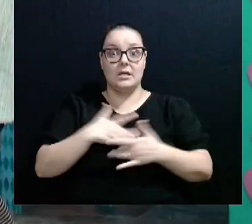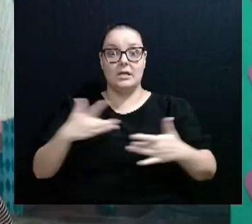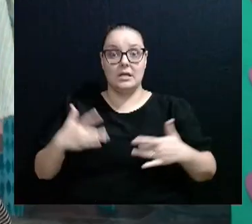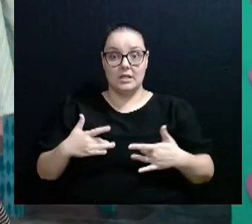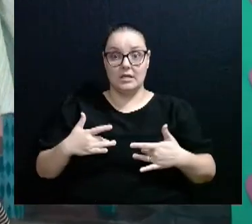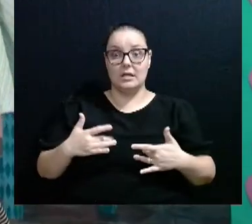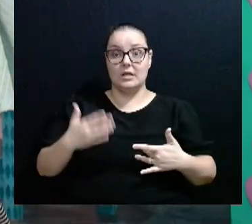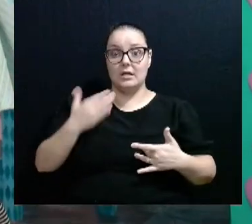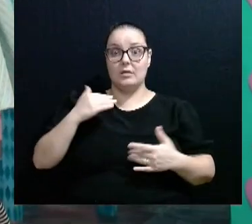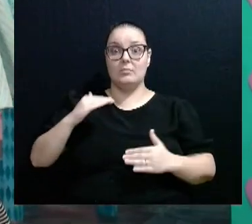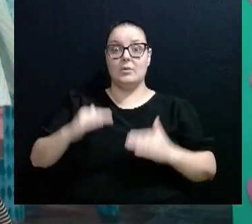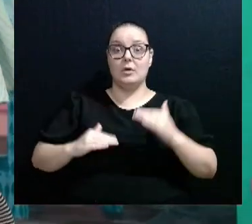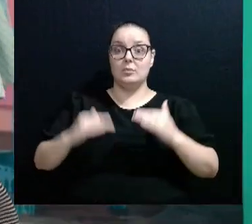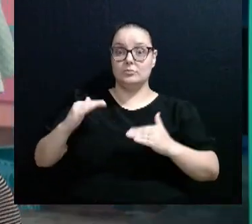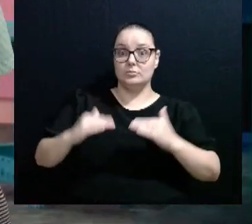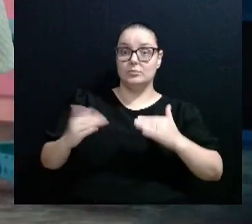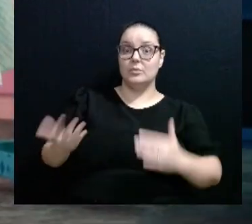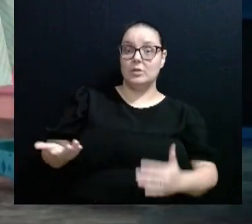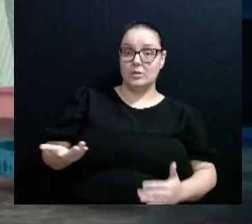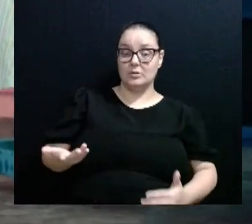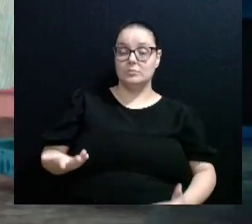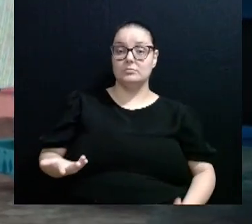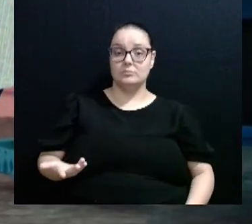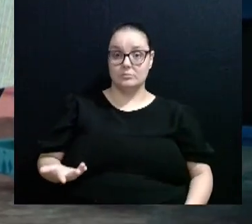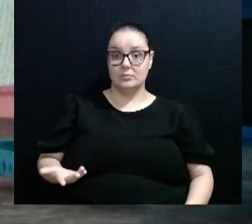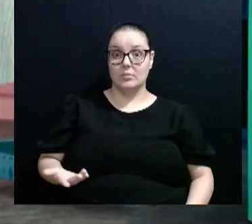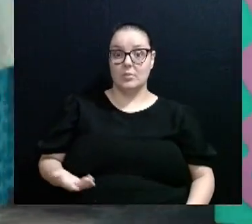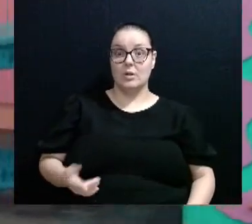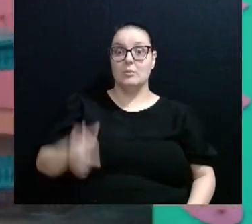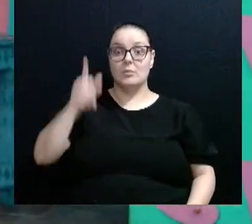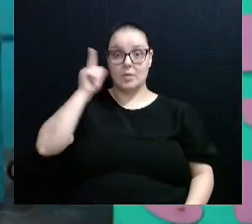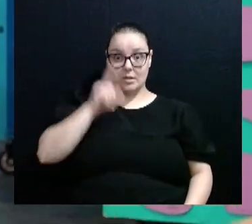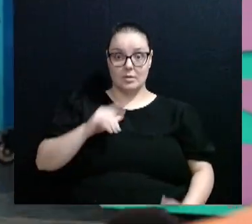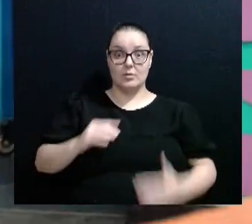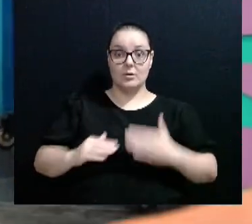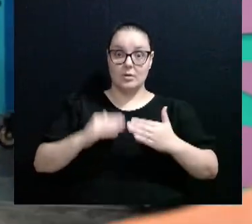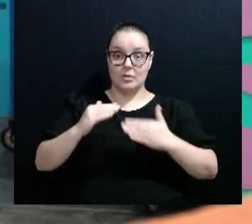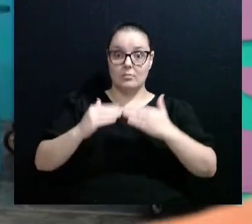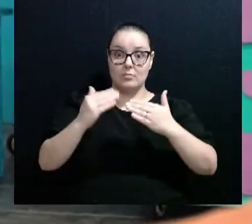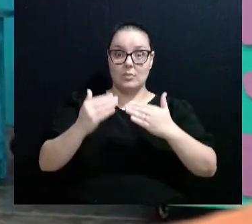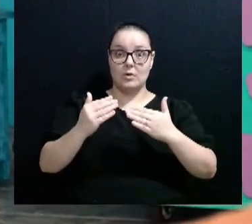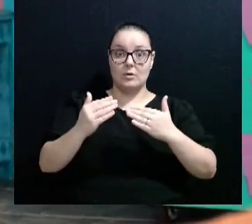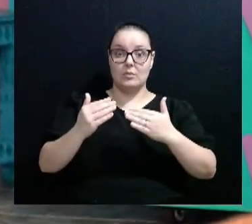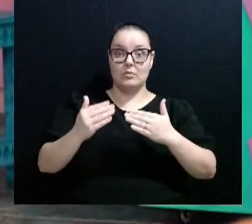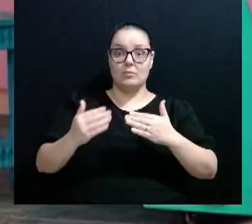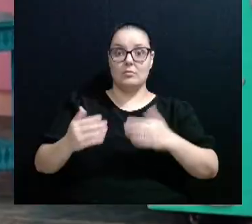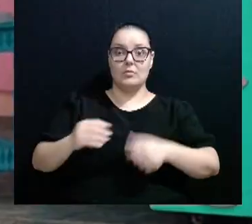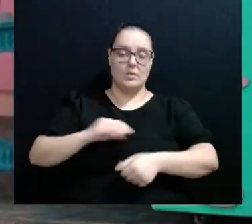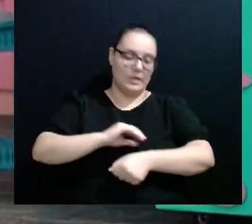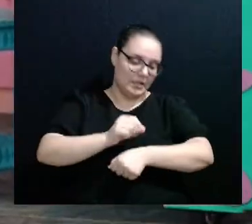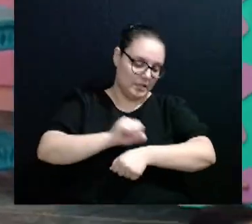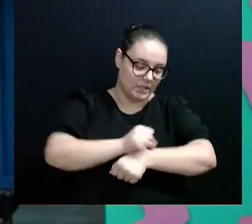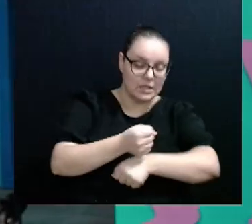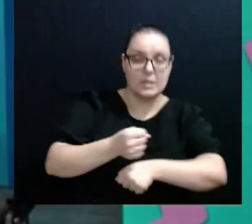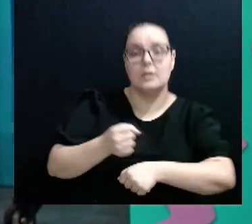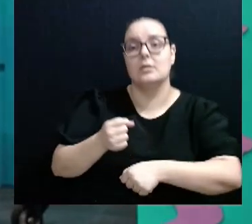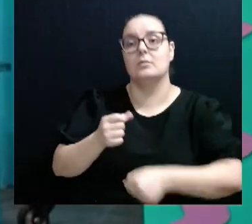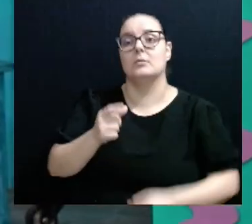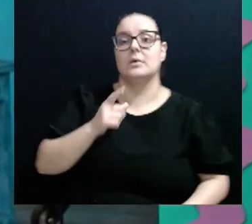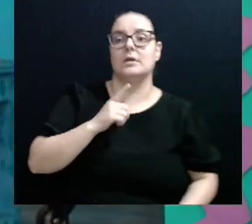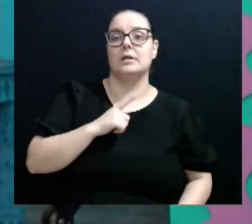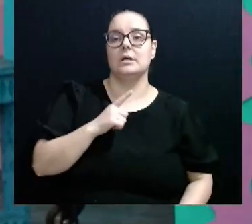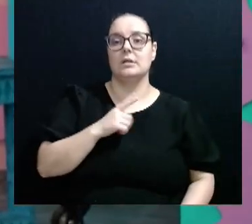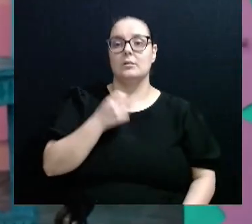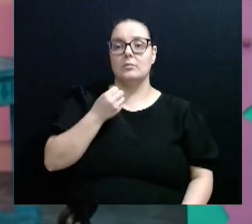balanceada, para que ela consiga se recuperar, né? Ela está ali com o braço quebrado, para que ela tenha uma boa recuperação, para que ela tenha um